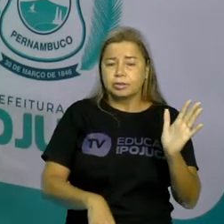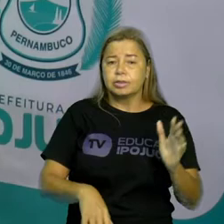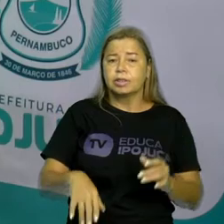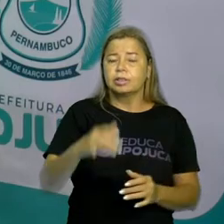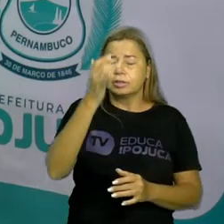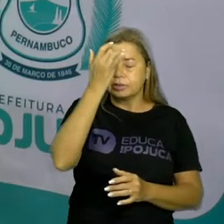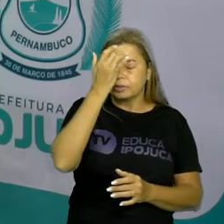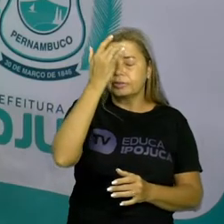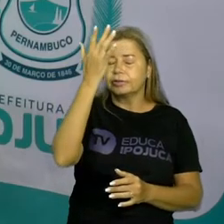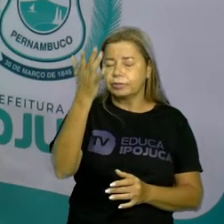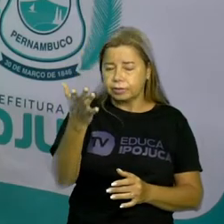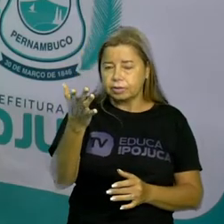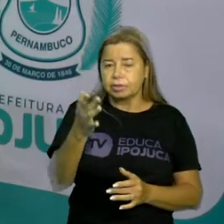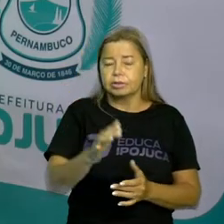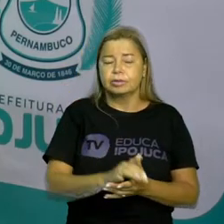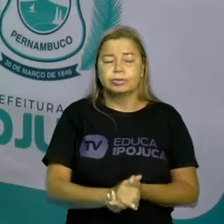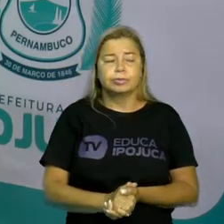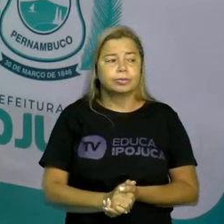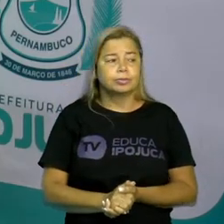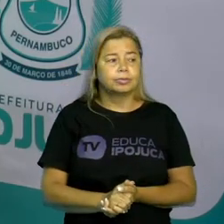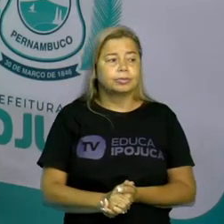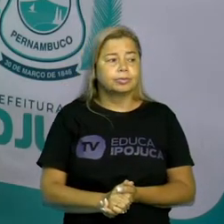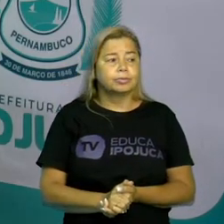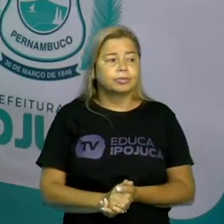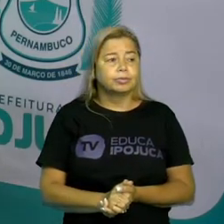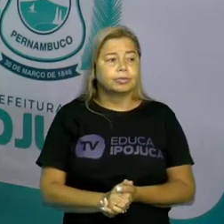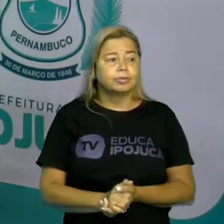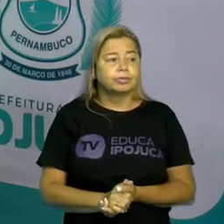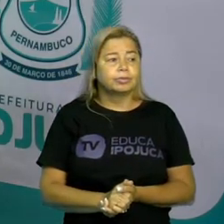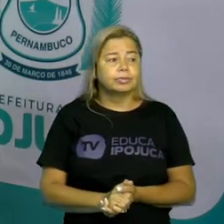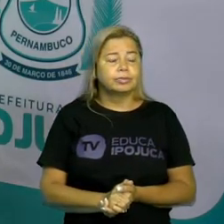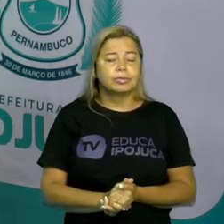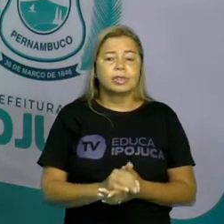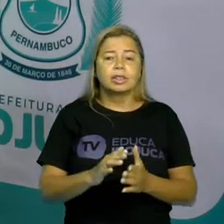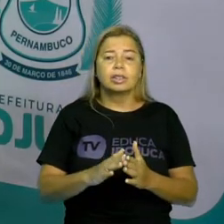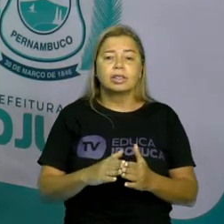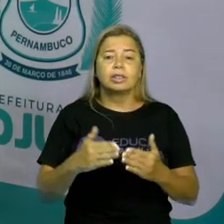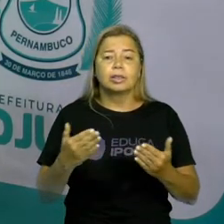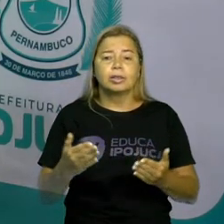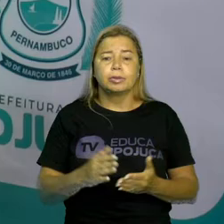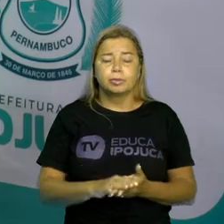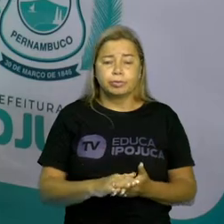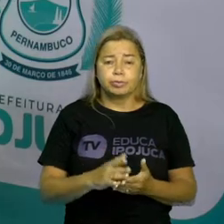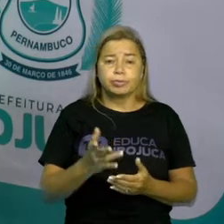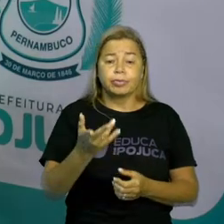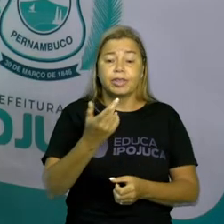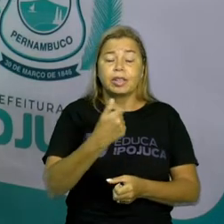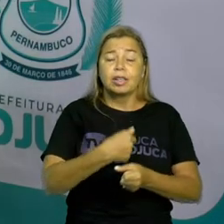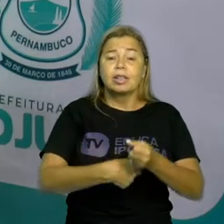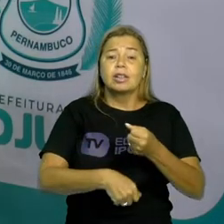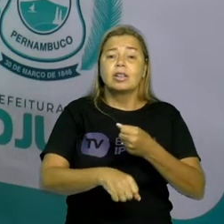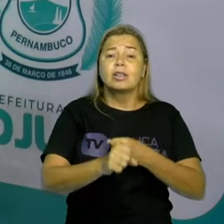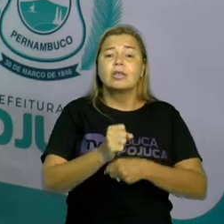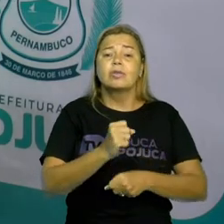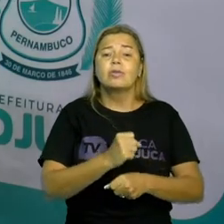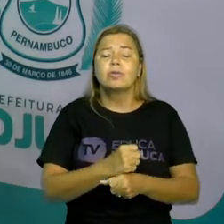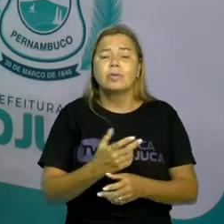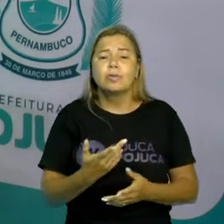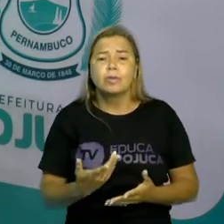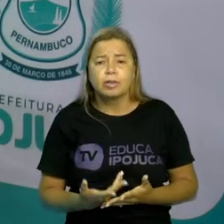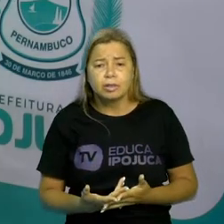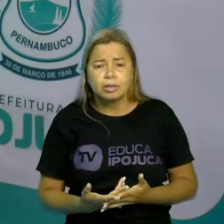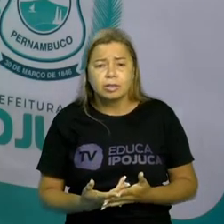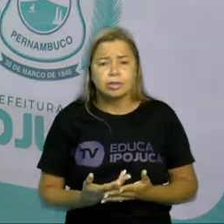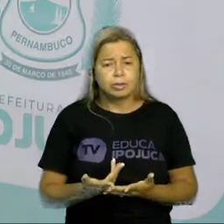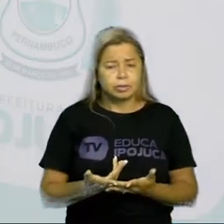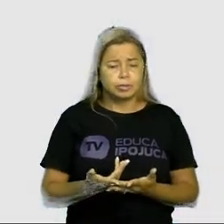gente observar, tá? Em que ano meu tio completou 32 anos, se ele